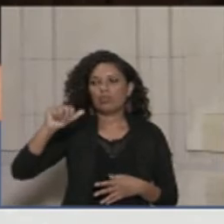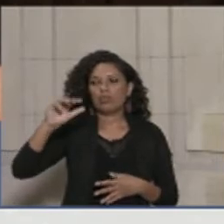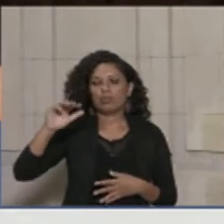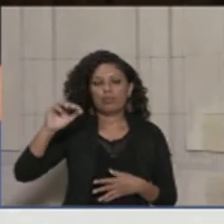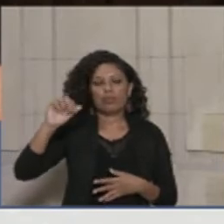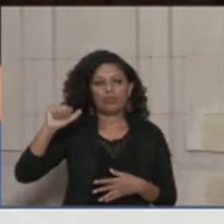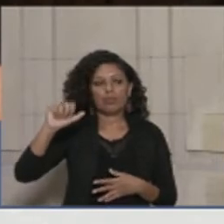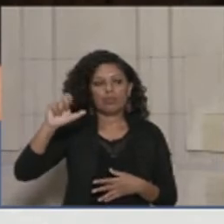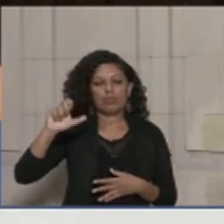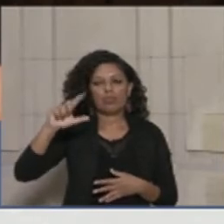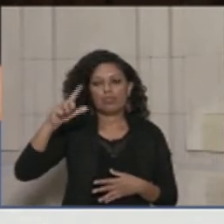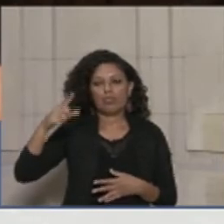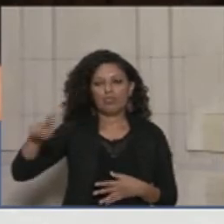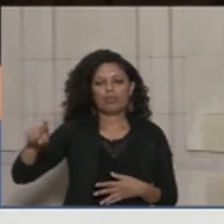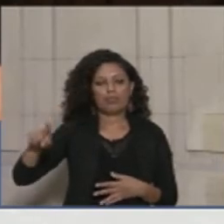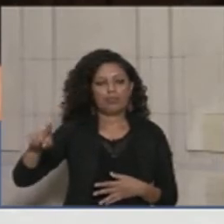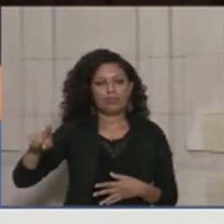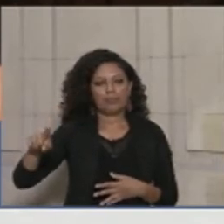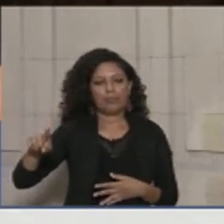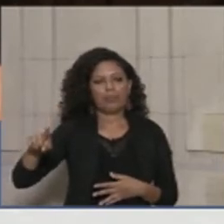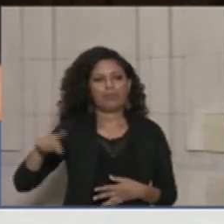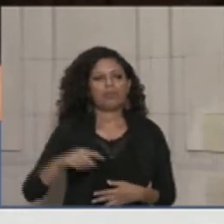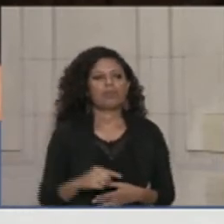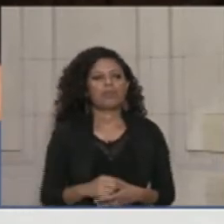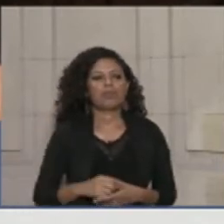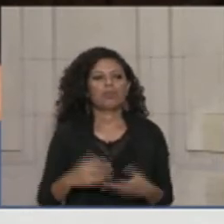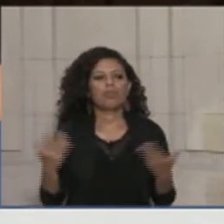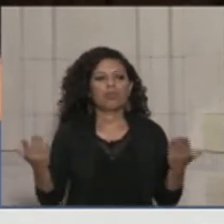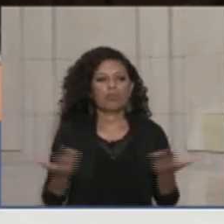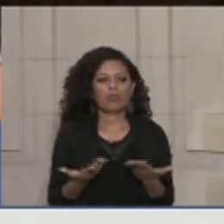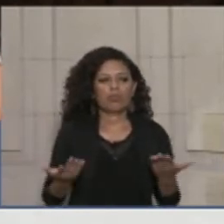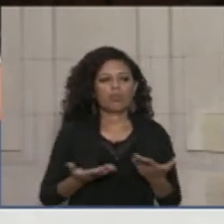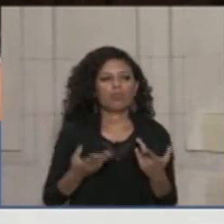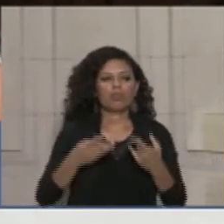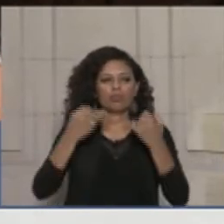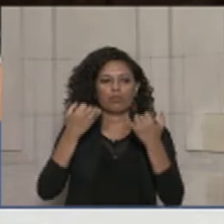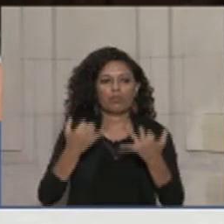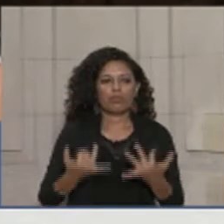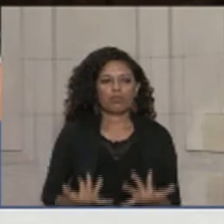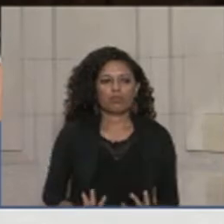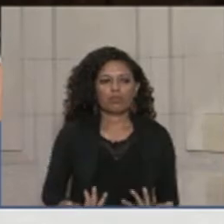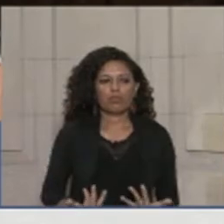E esse processo que aqui eu vou relatar